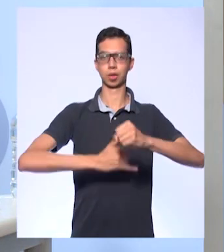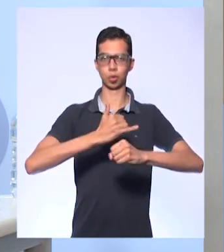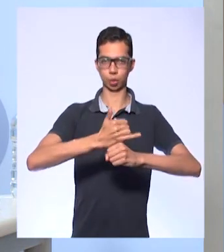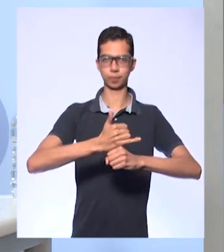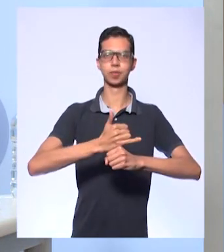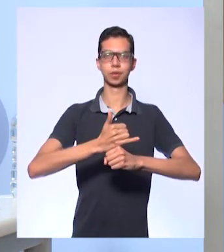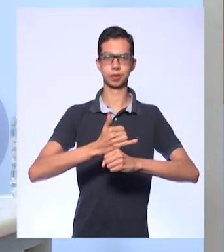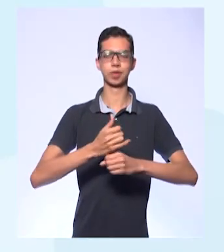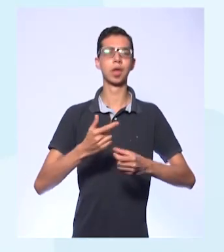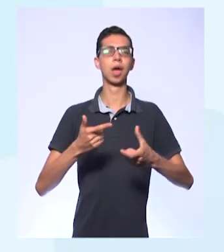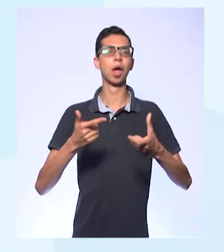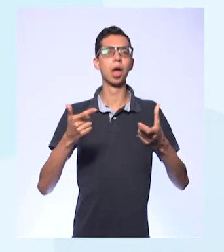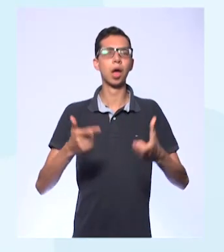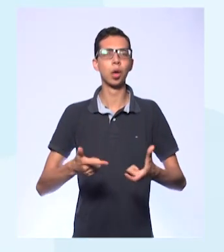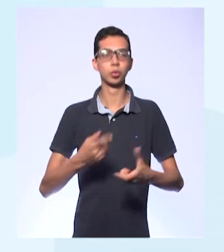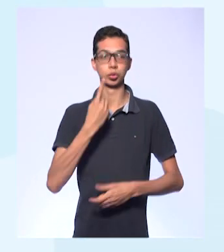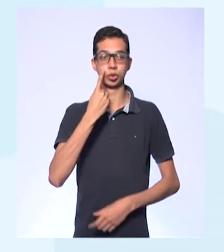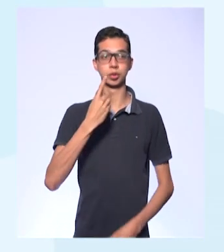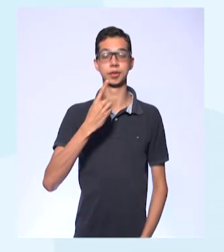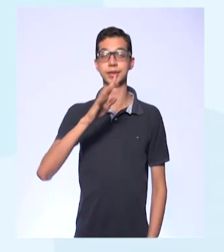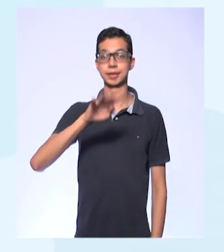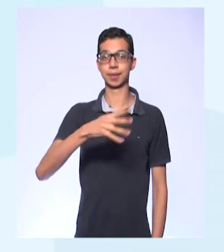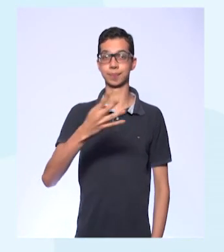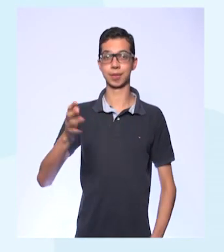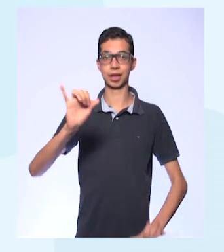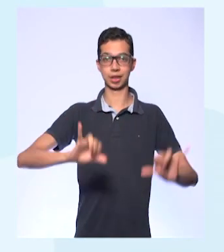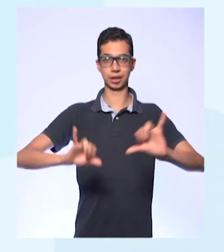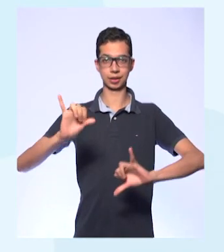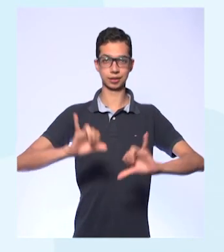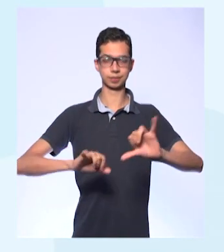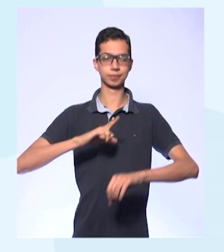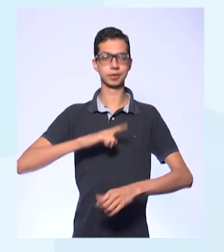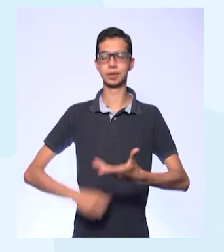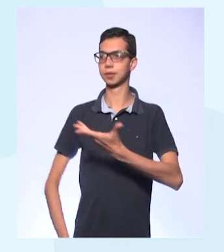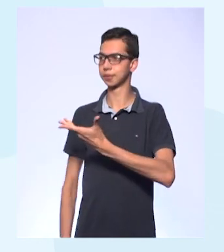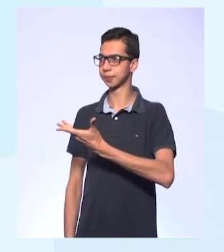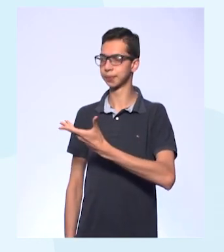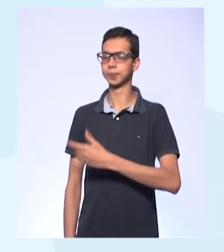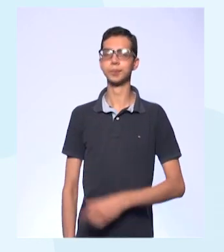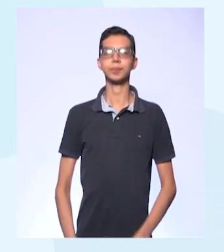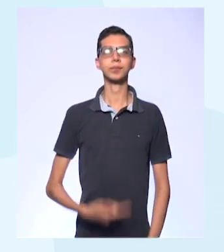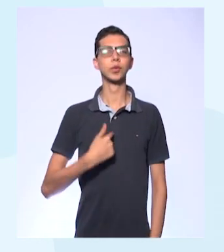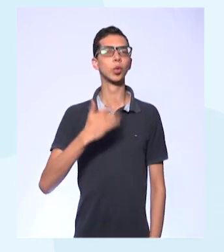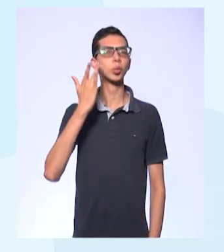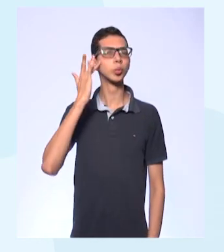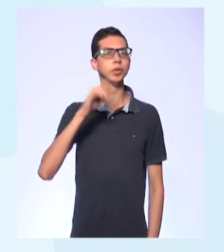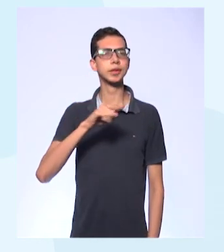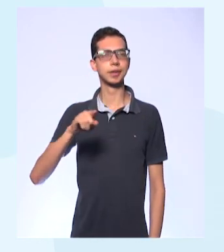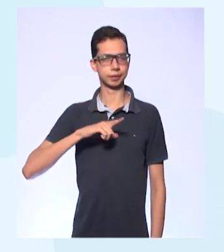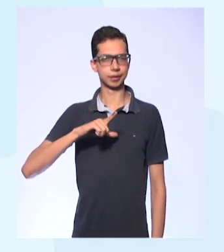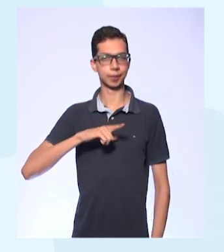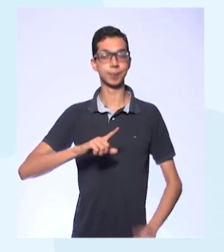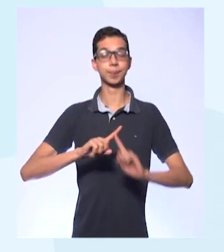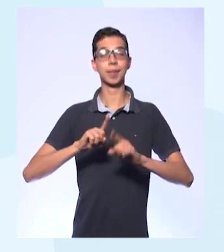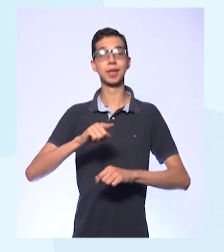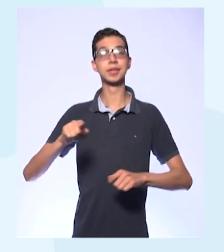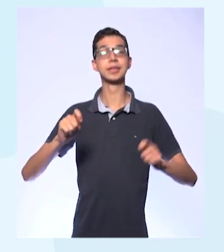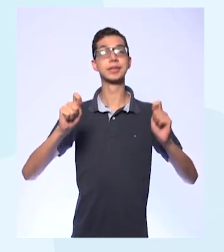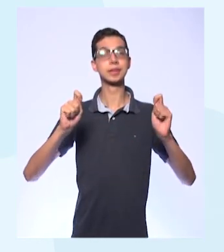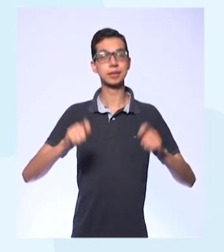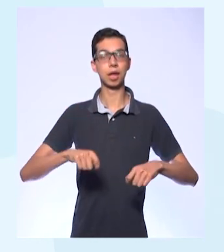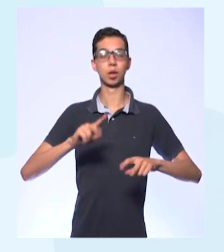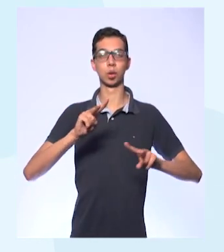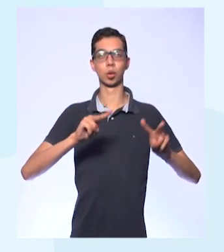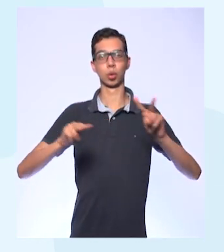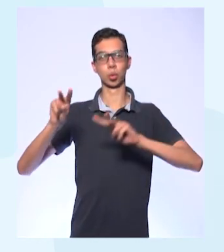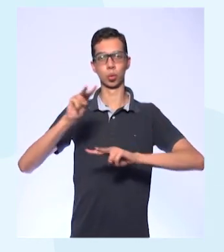vocês pegarem a tabela periódica, não sei se vocês têm aí em mãos, mas vocês podem olhar aqui na